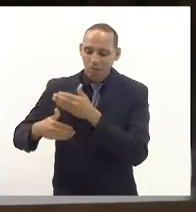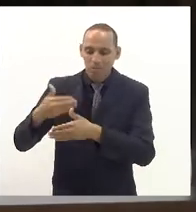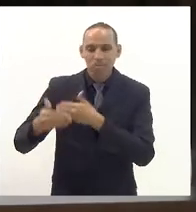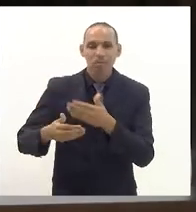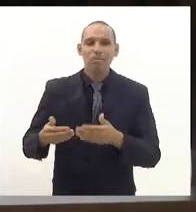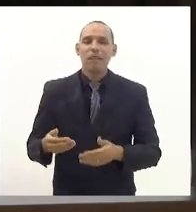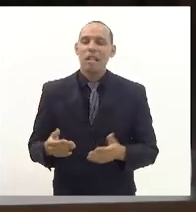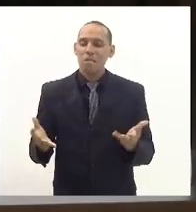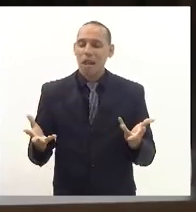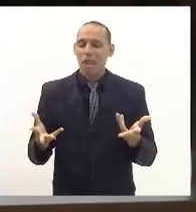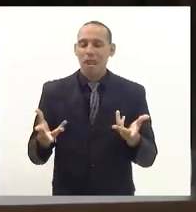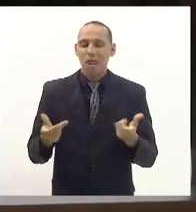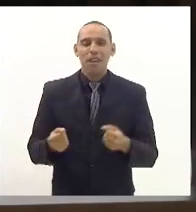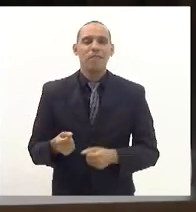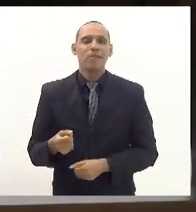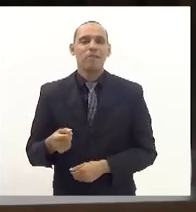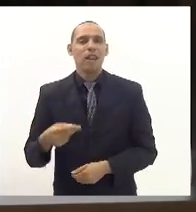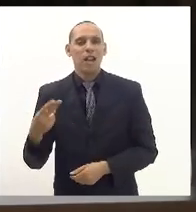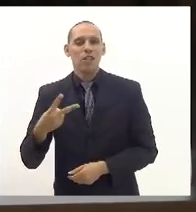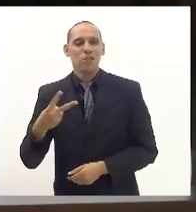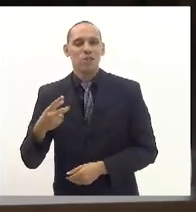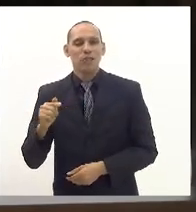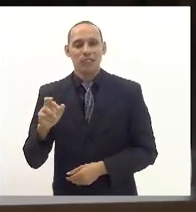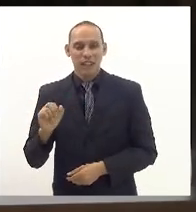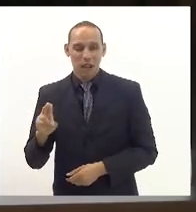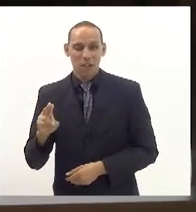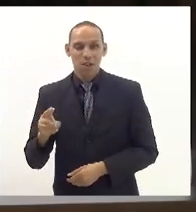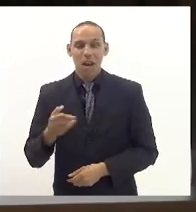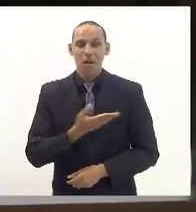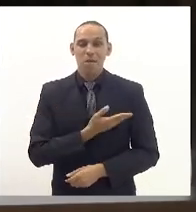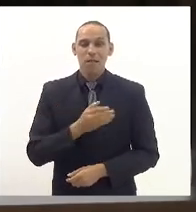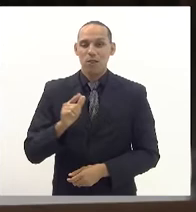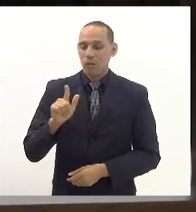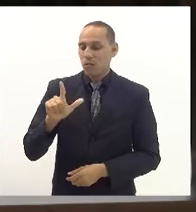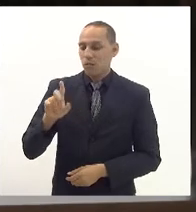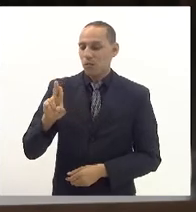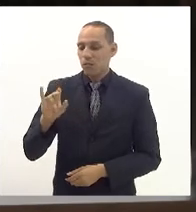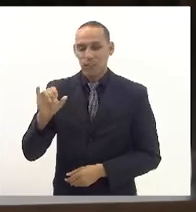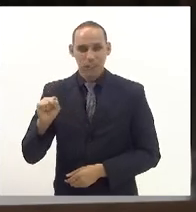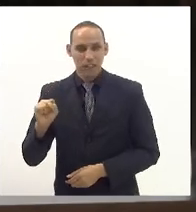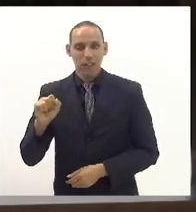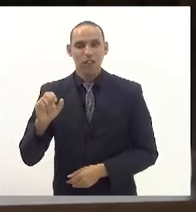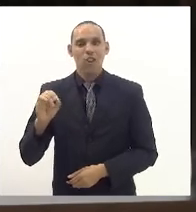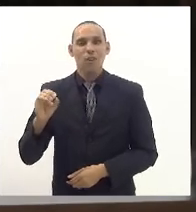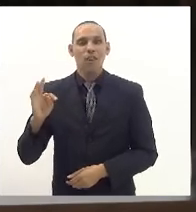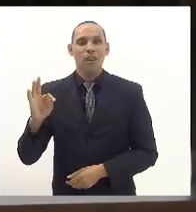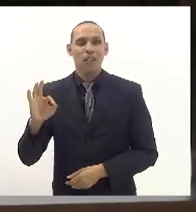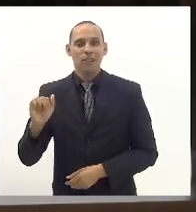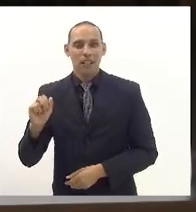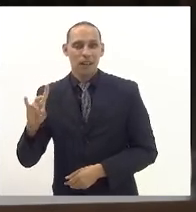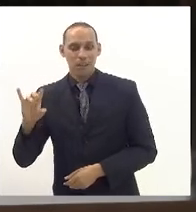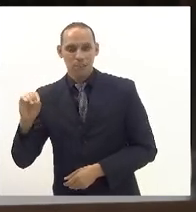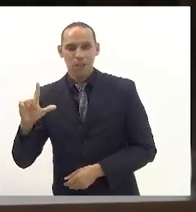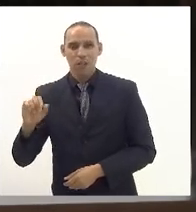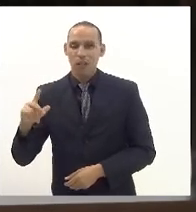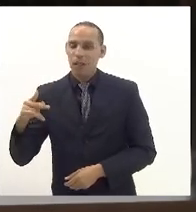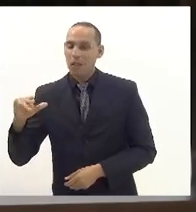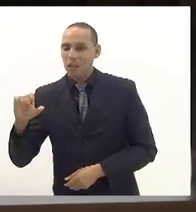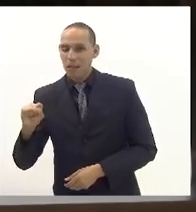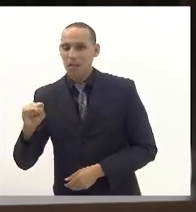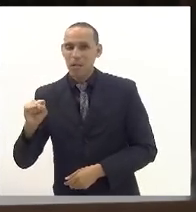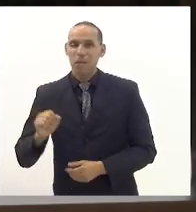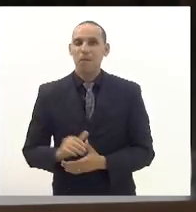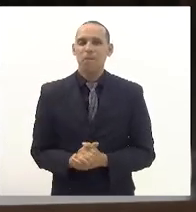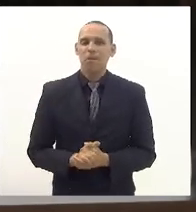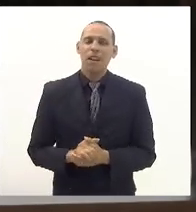também no segundo grau os colegas Luiz Otávio Lopes Luiz Otávio que atua junto à central de inquéritos